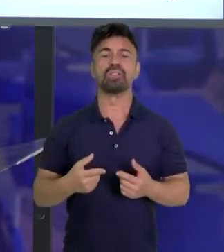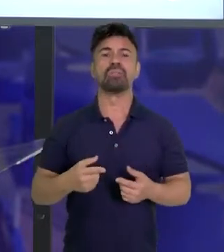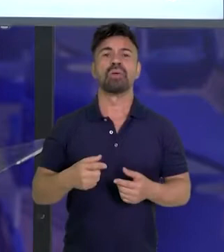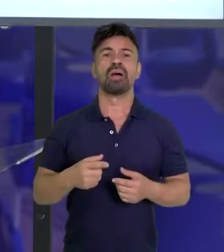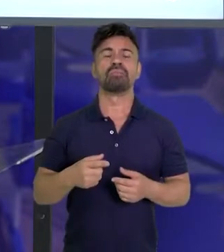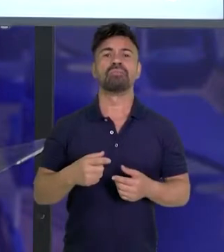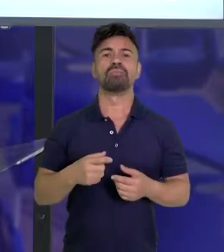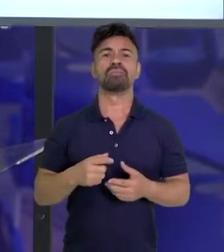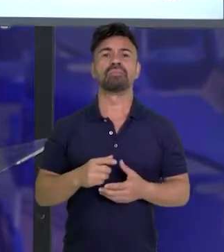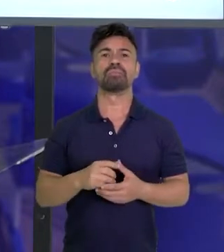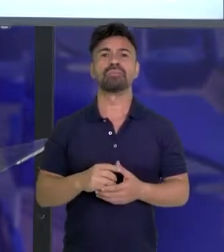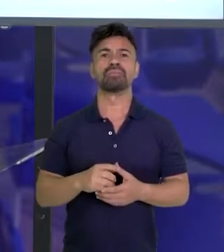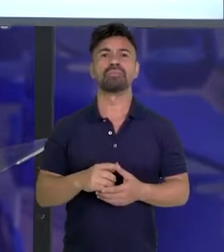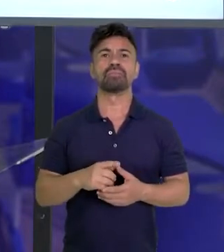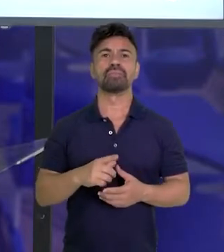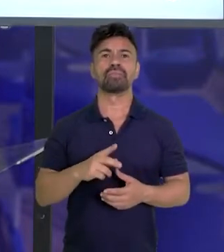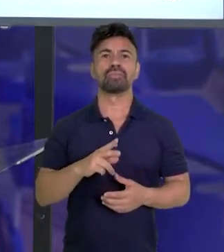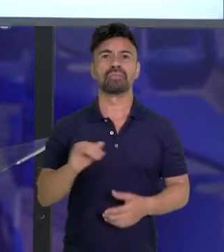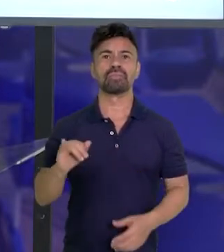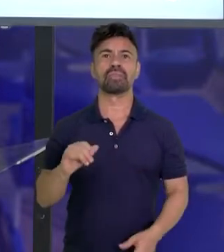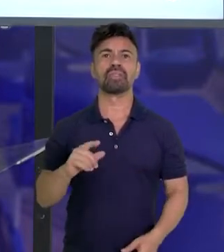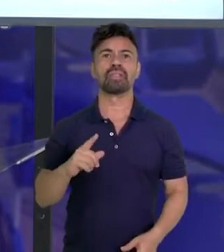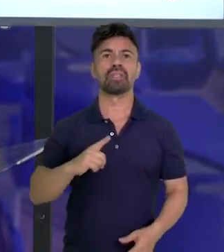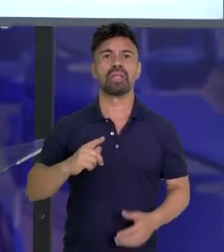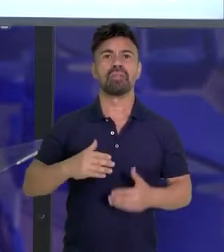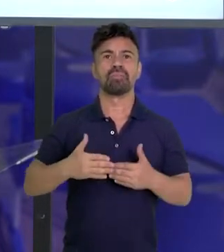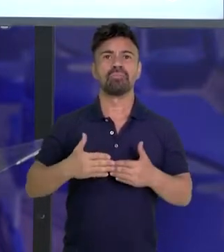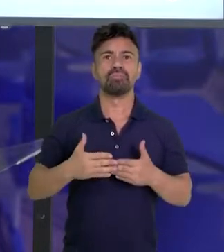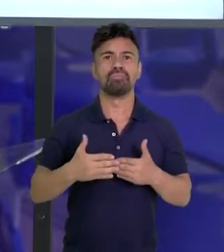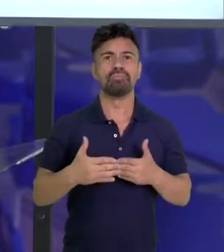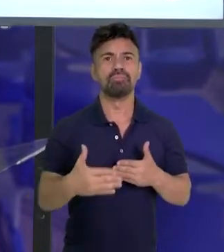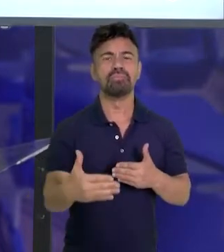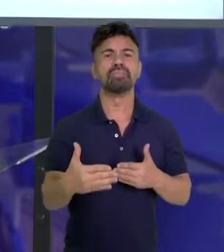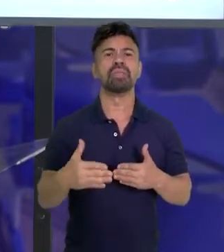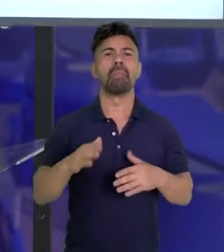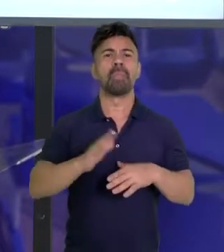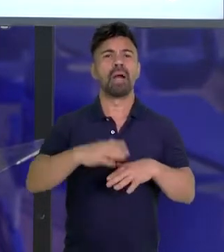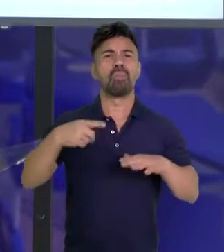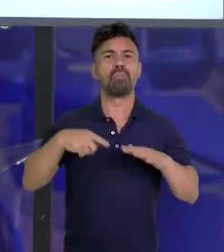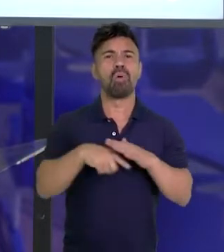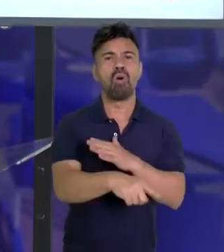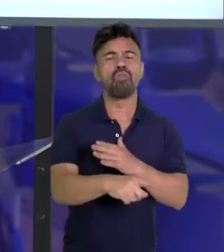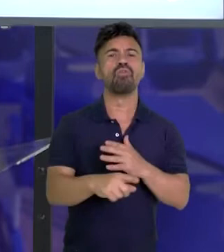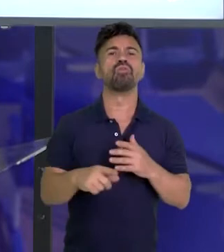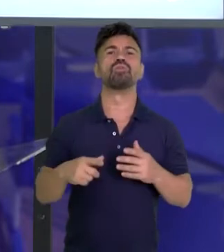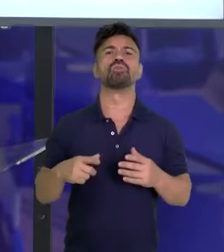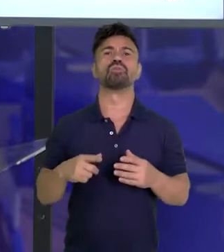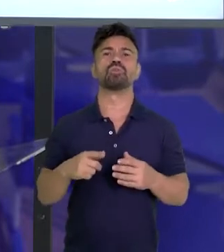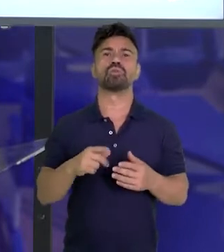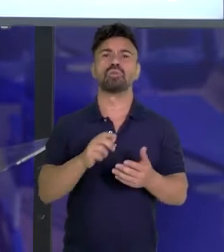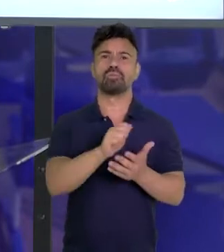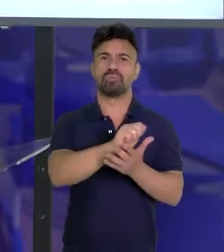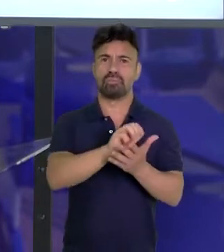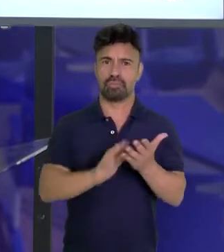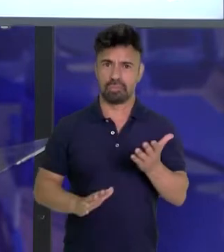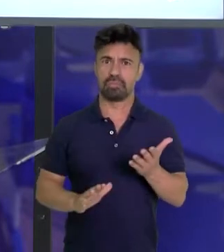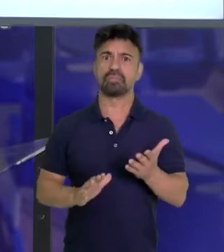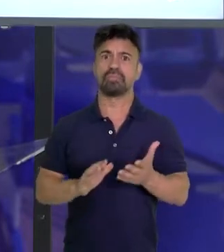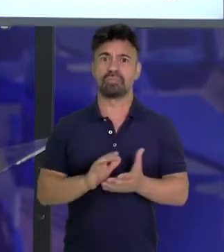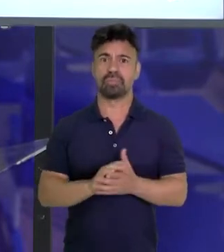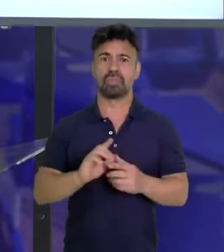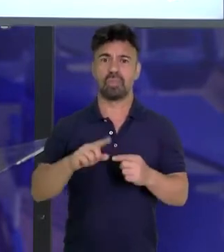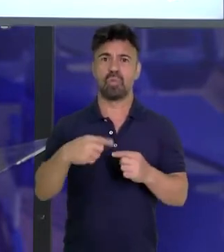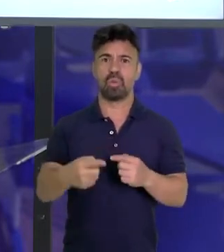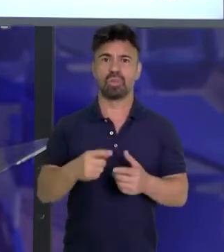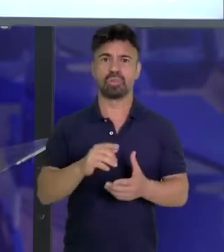vou adiantar que a gente vai se estender nesse assunto, corrigindo os exercícios que vão ser propostos num